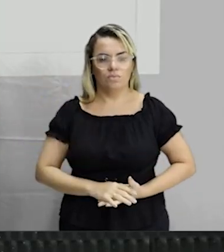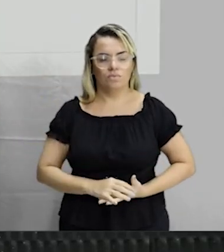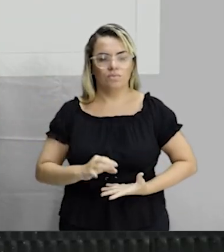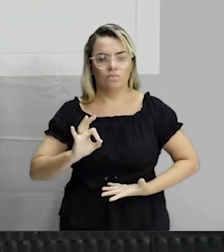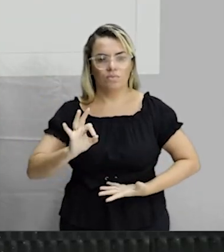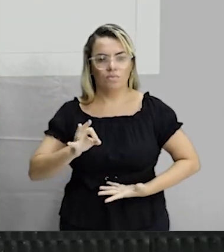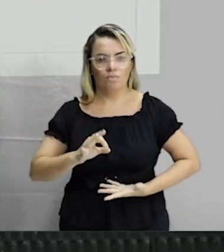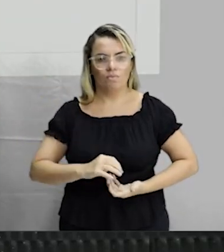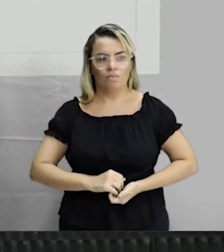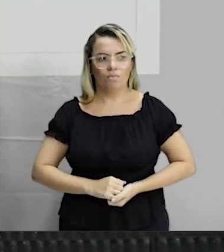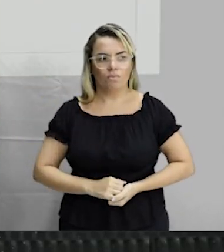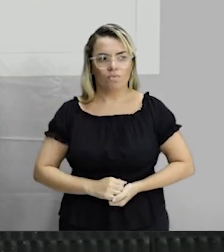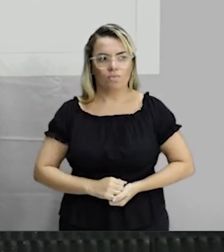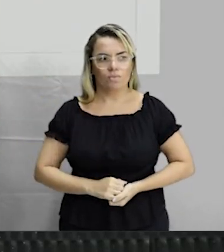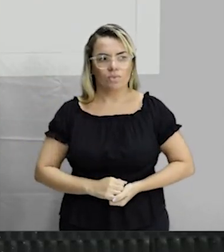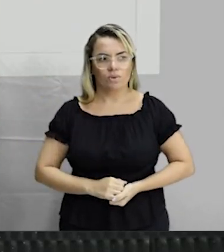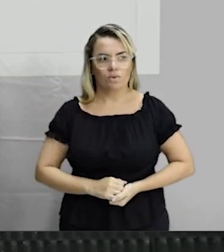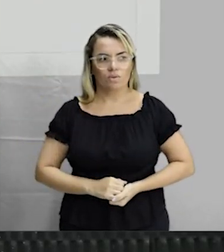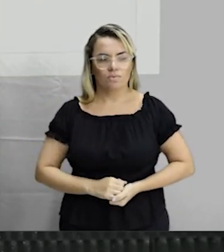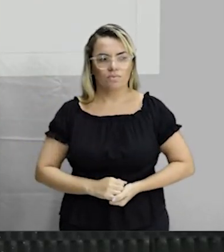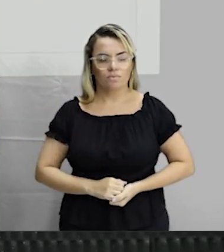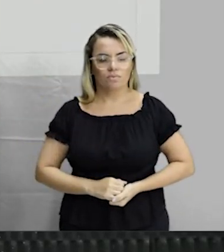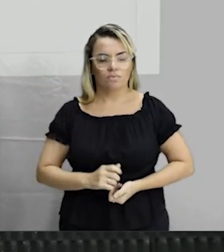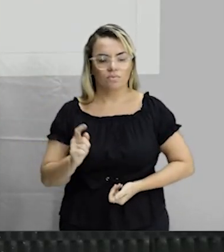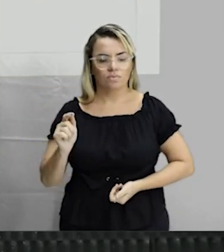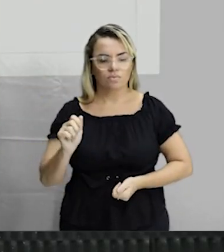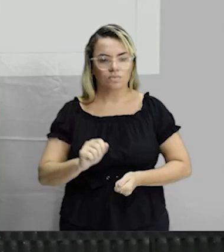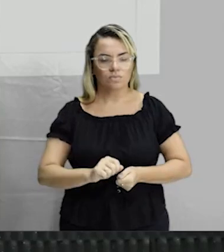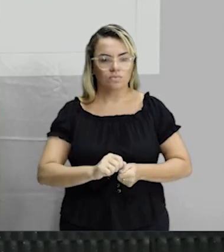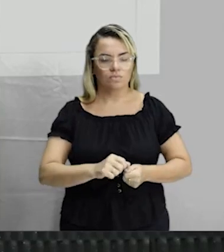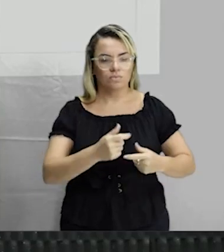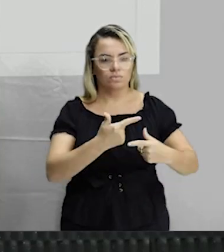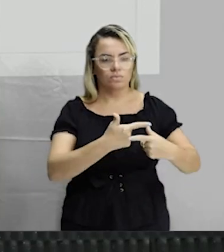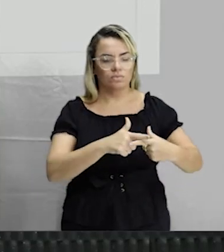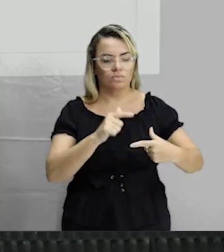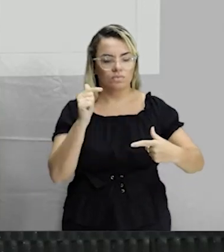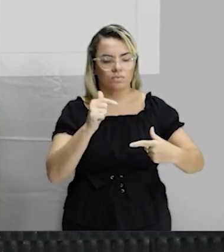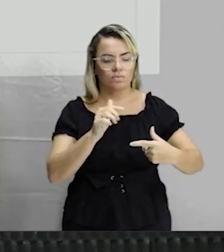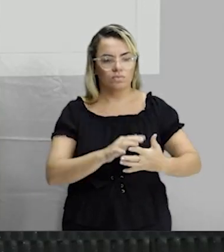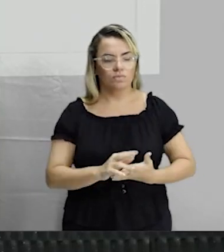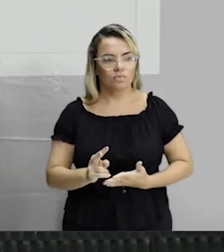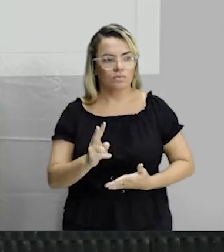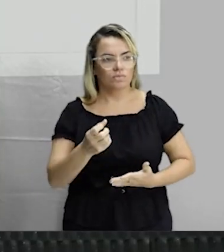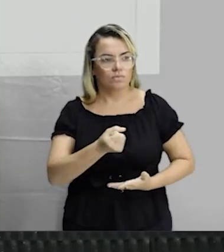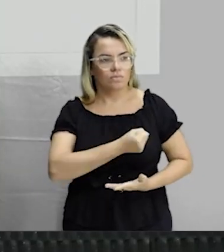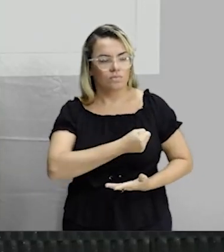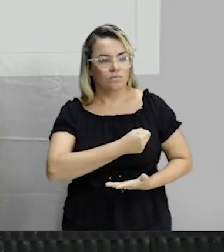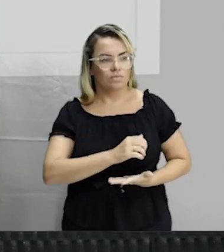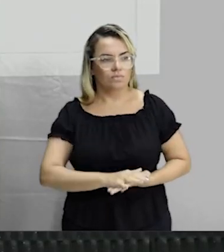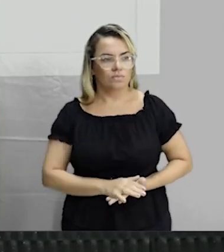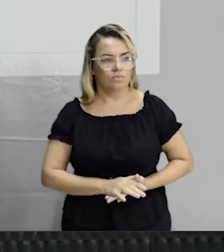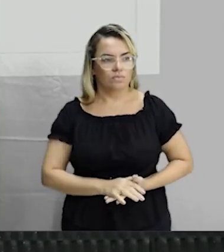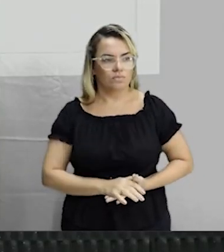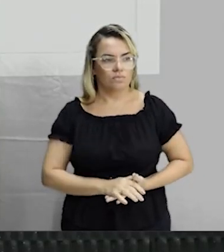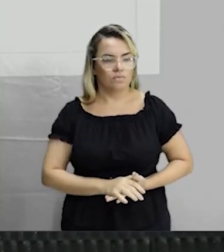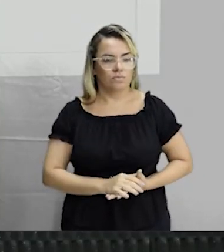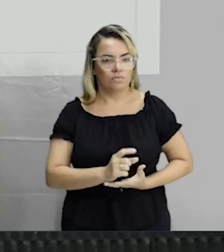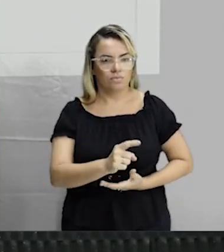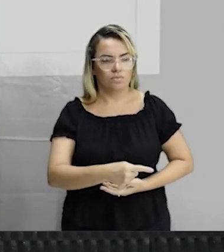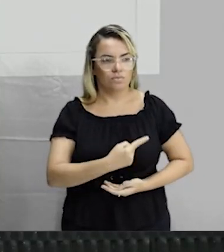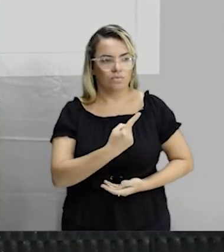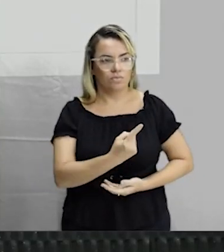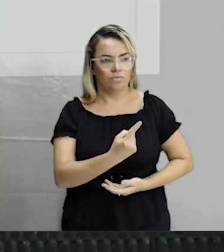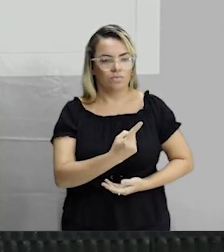Certo? Olha, fazendo essa divisão aqui, ó, se você dividir esse valor, isso aqui vai dar